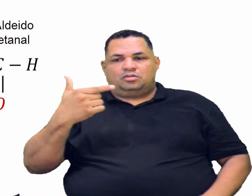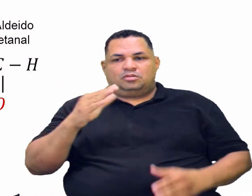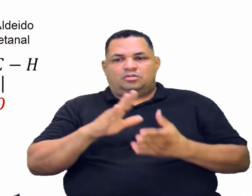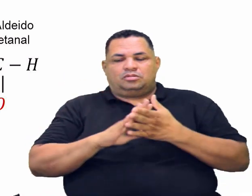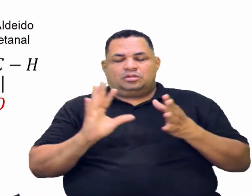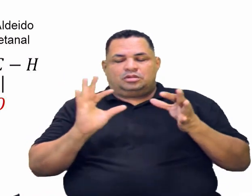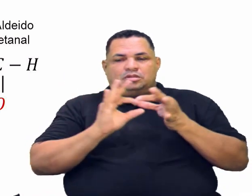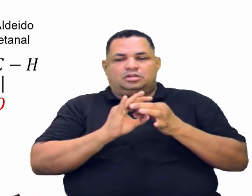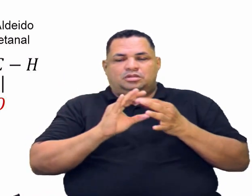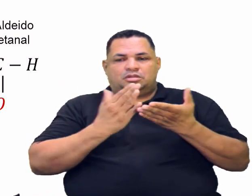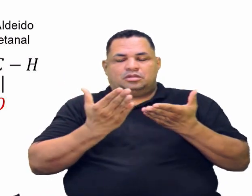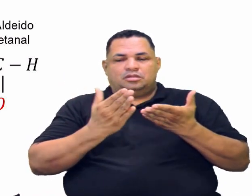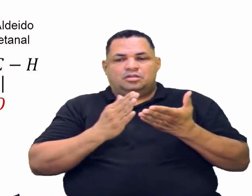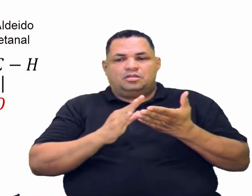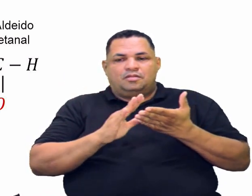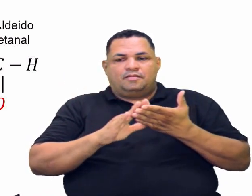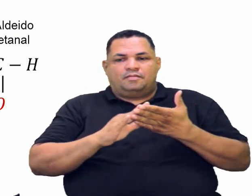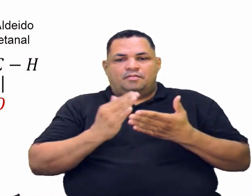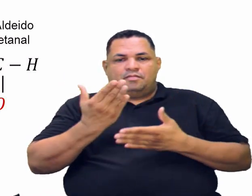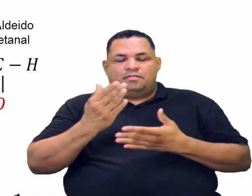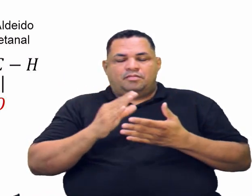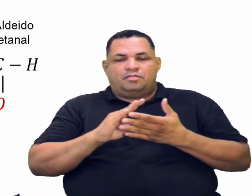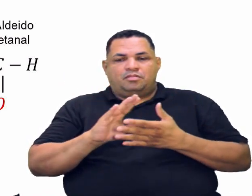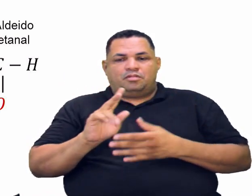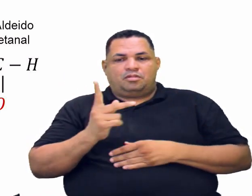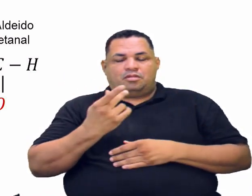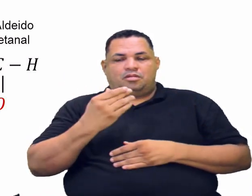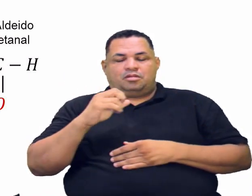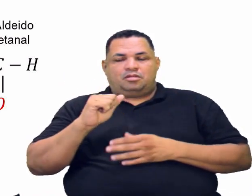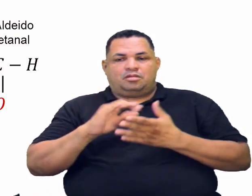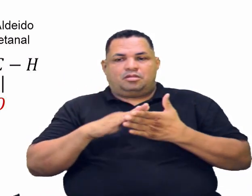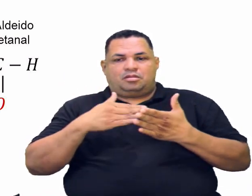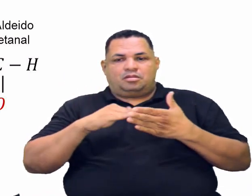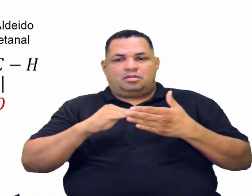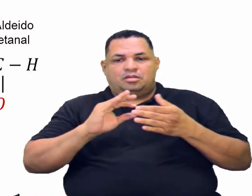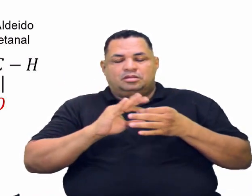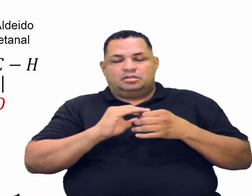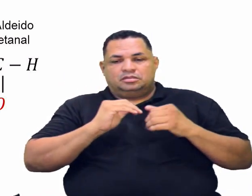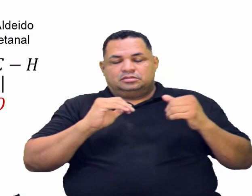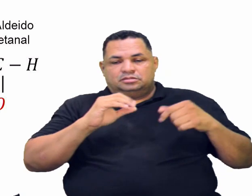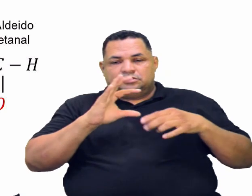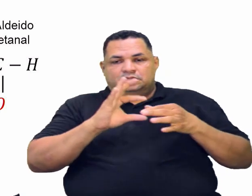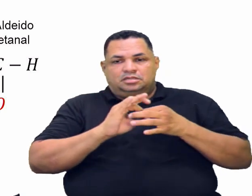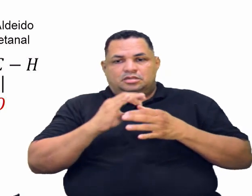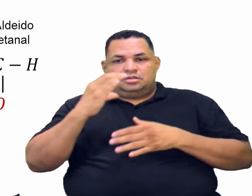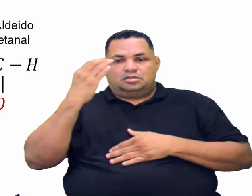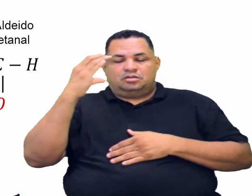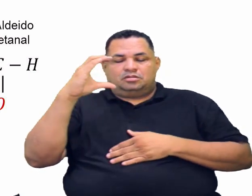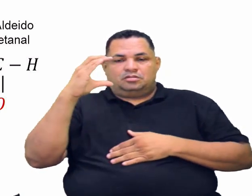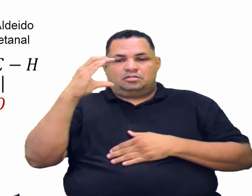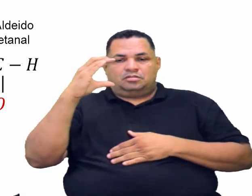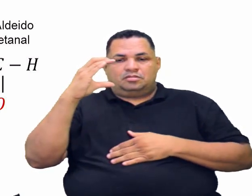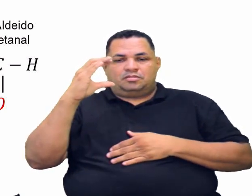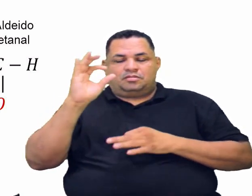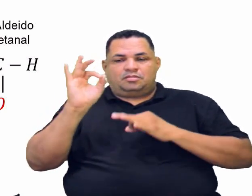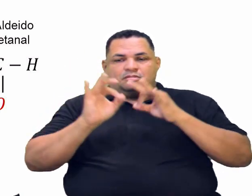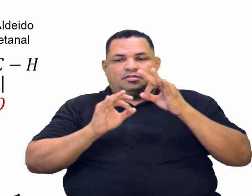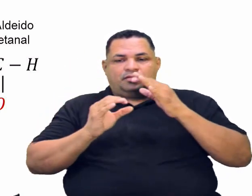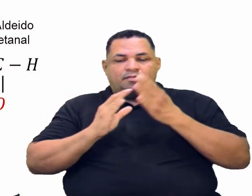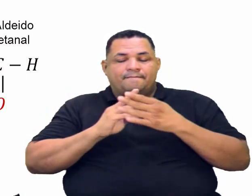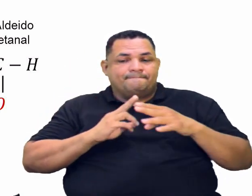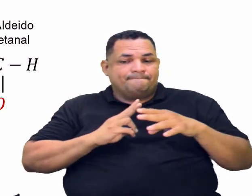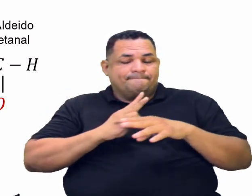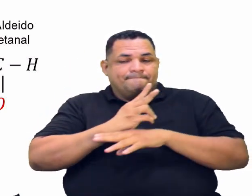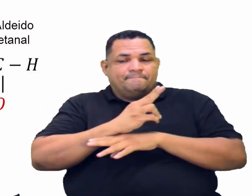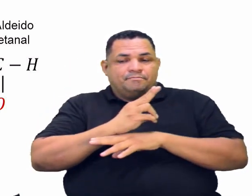ligação com o carbono mais hidrogenado, que é esse cara aqui. Então o hidrogênio sai, se liga ao carbono, olha ele aqui, ó, forçando